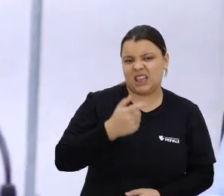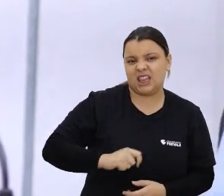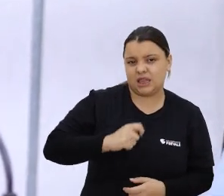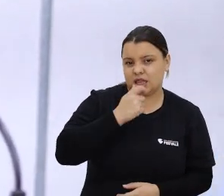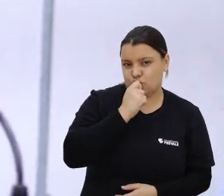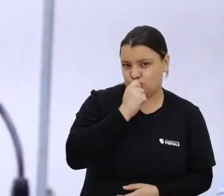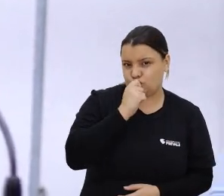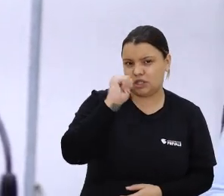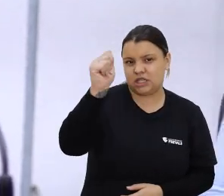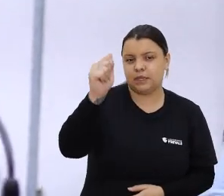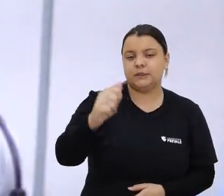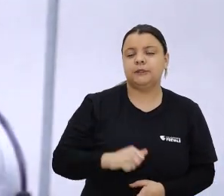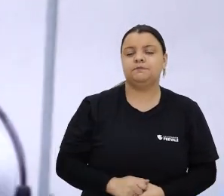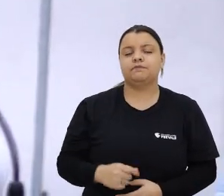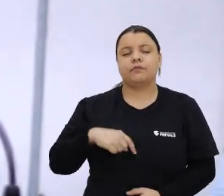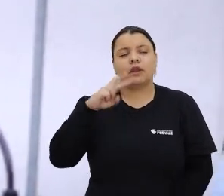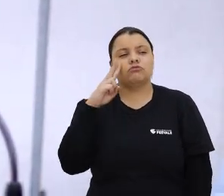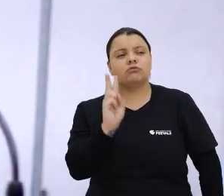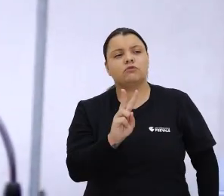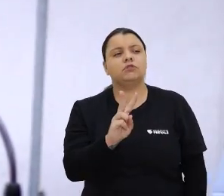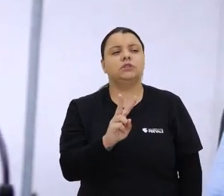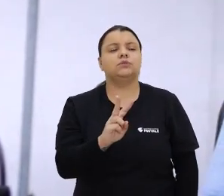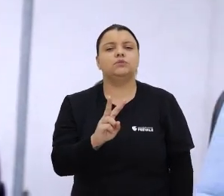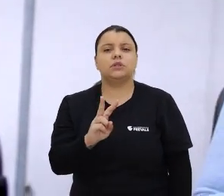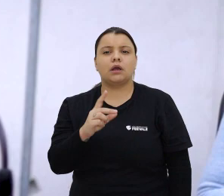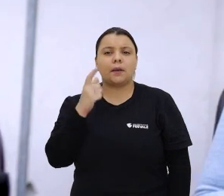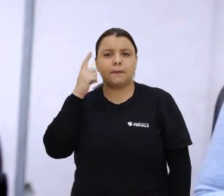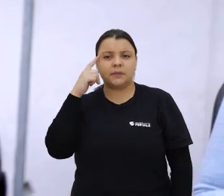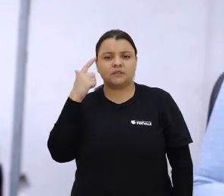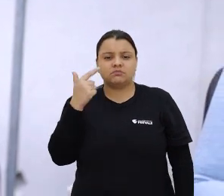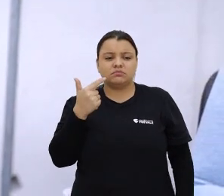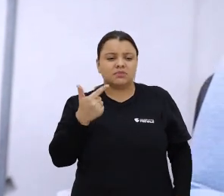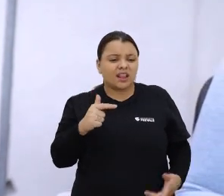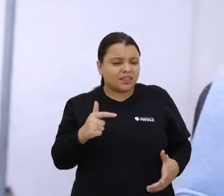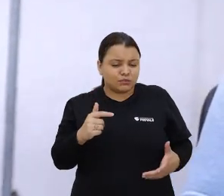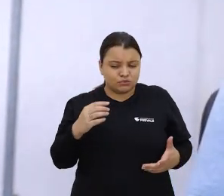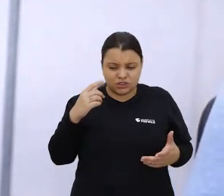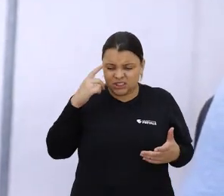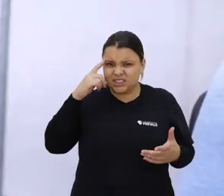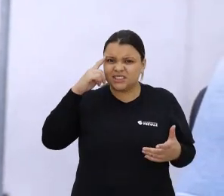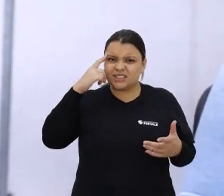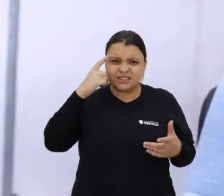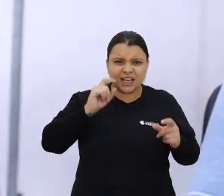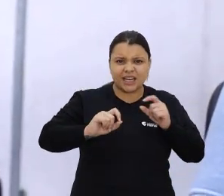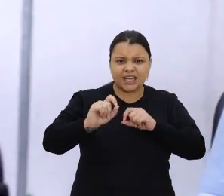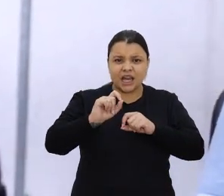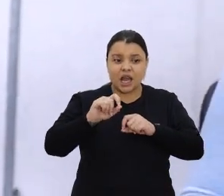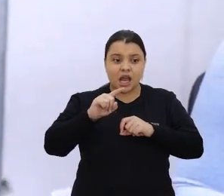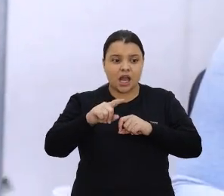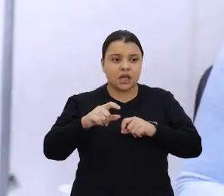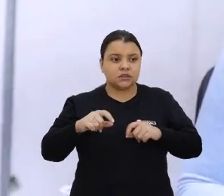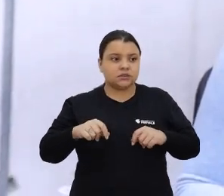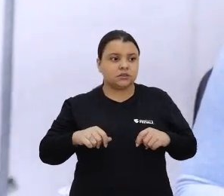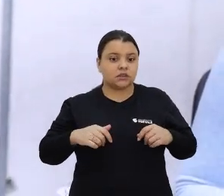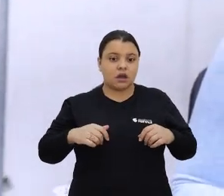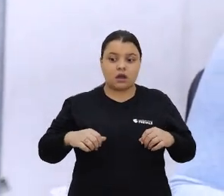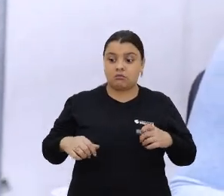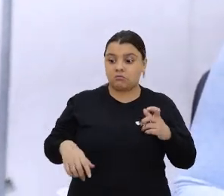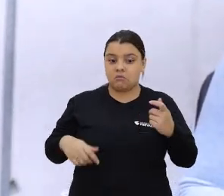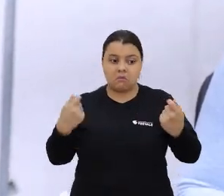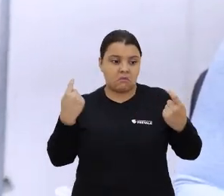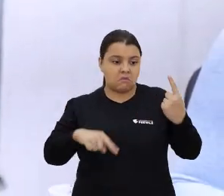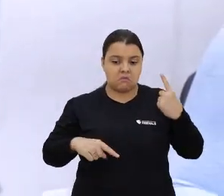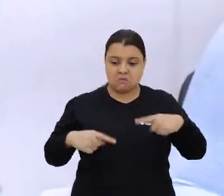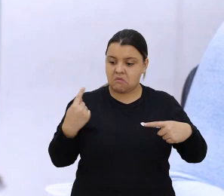a observar uma situação que eu não tinha noção, que era essa questão da competitividade e uma questão